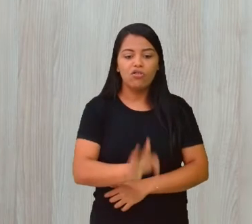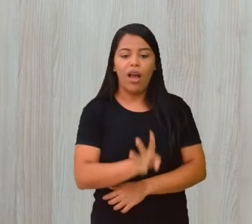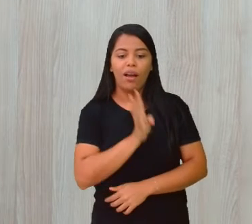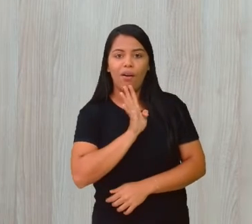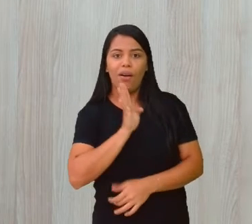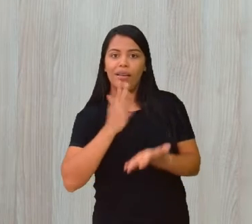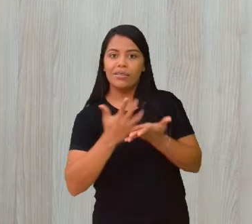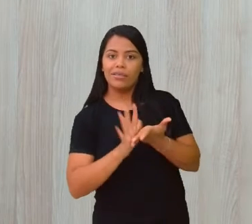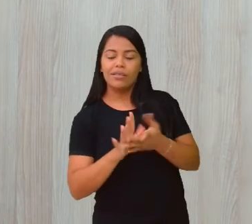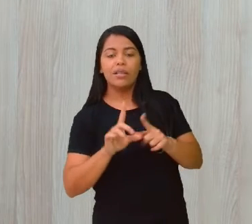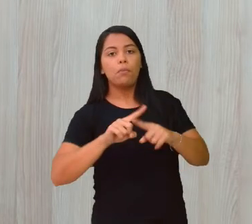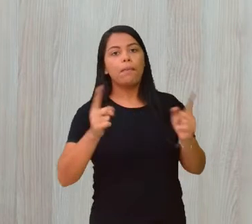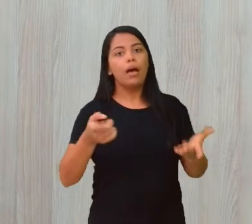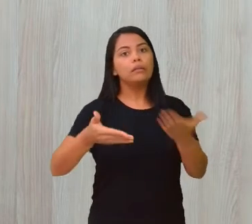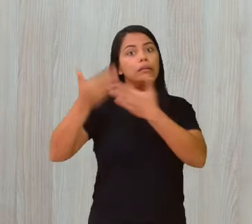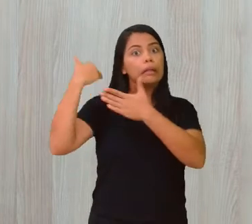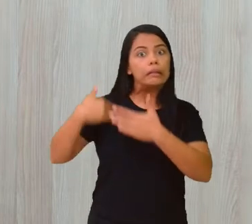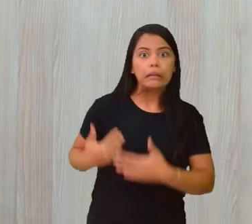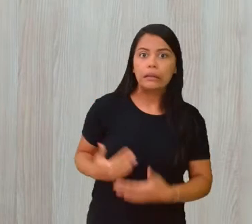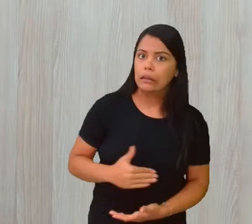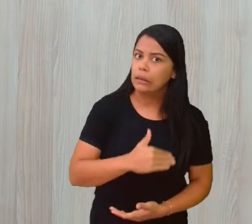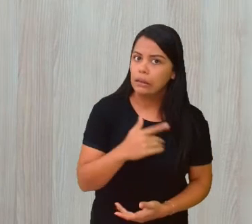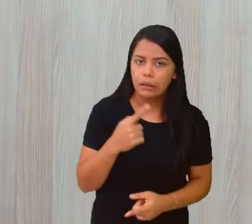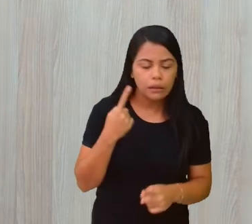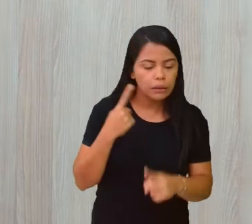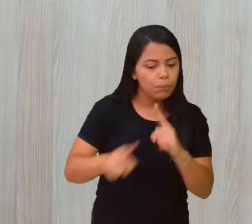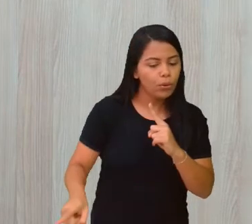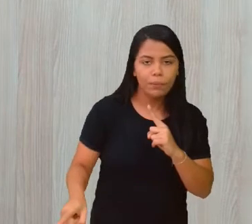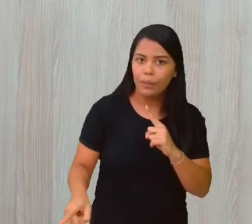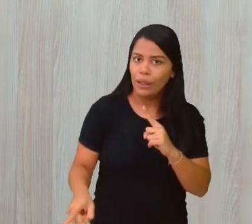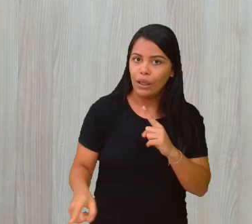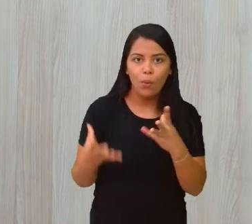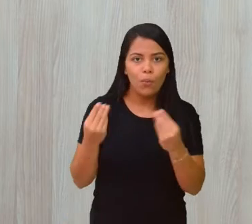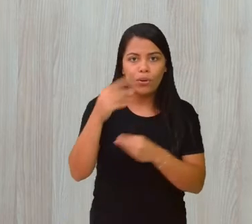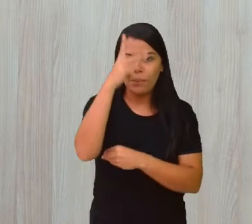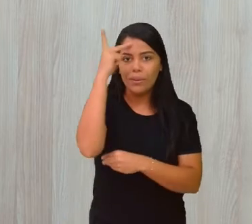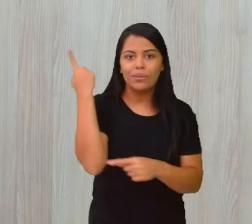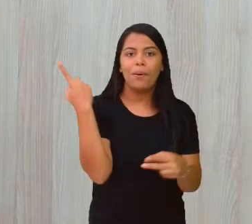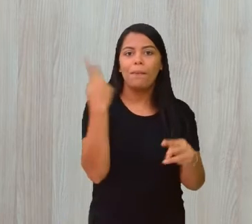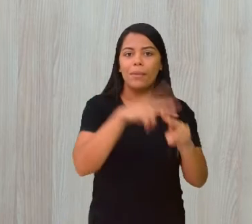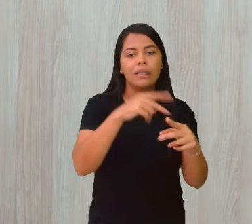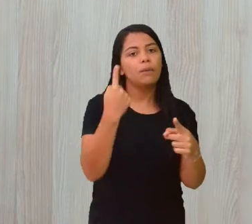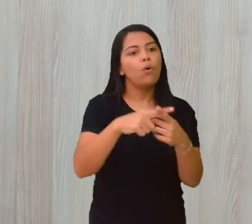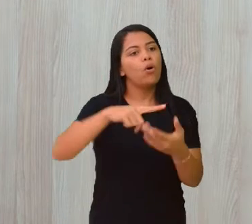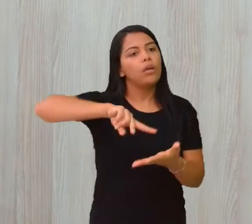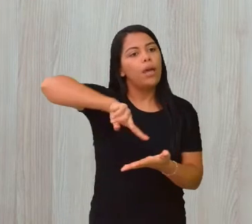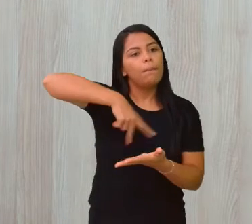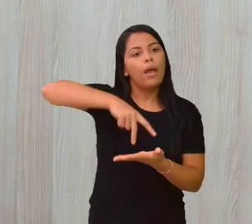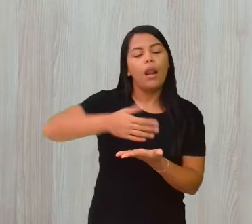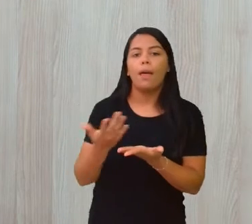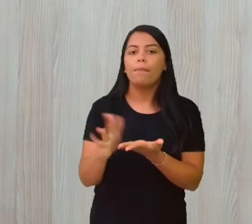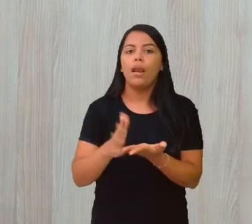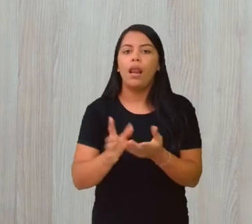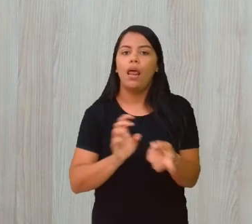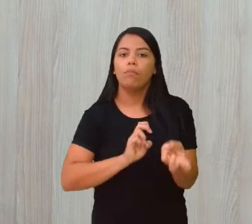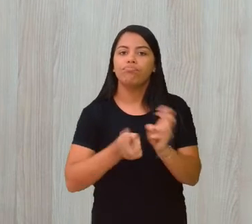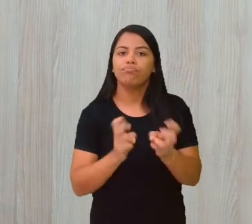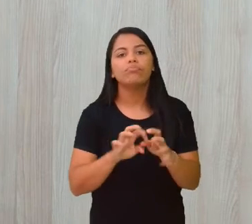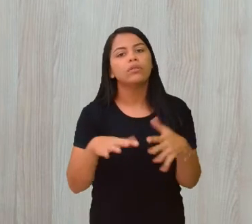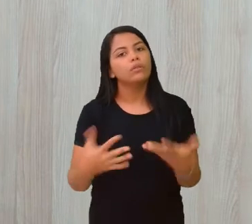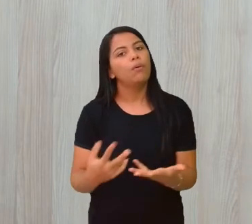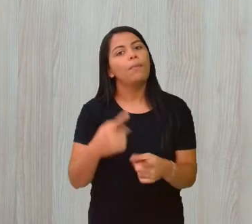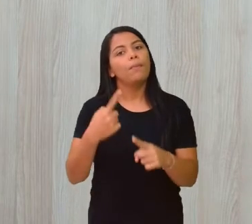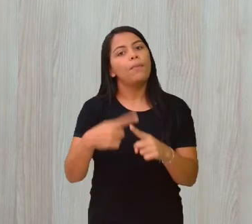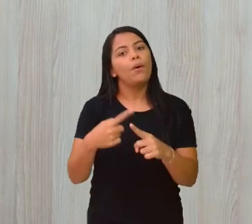né? Muitas pessoas foram presas, perseguidas, porque não podiam se manifestar, né, com aquele ritmo, com aquela